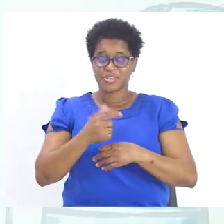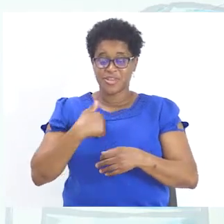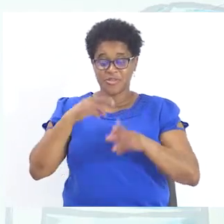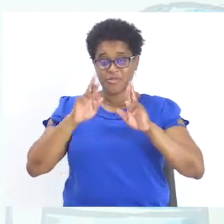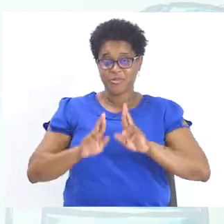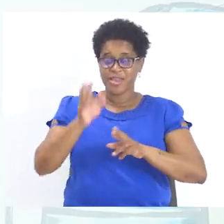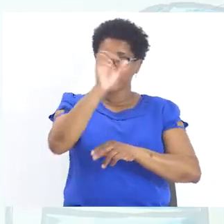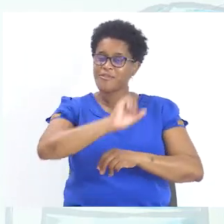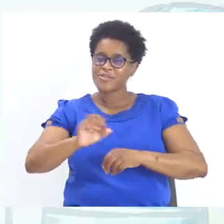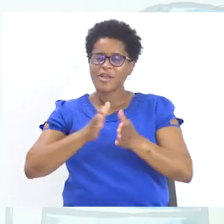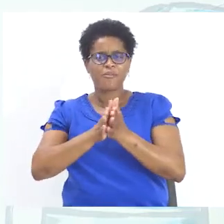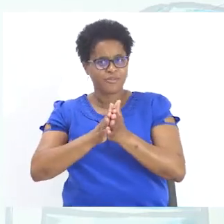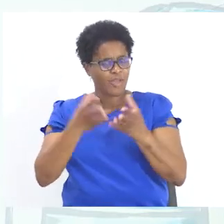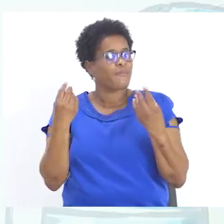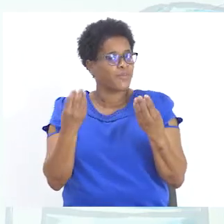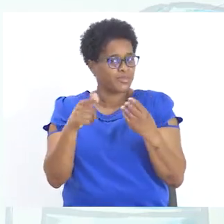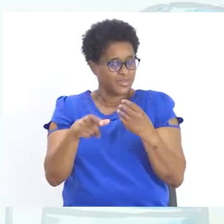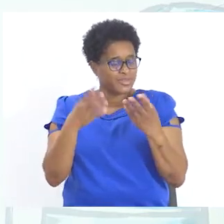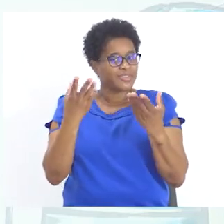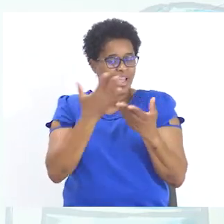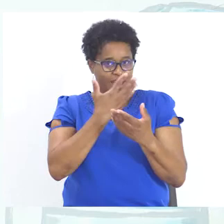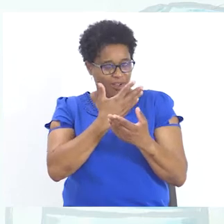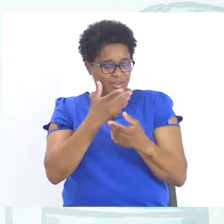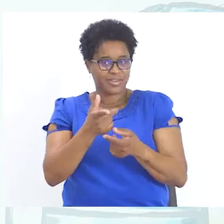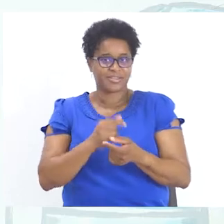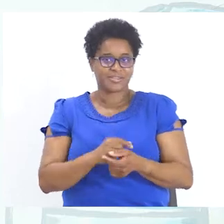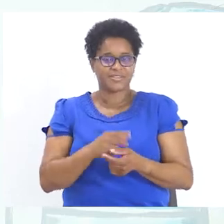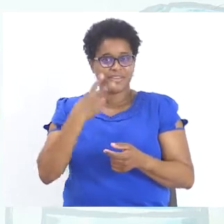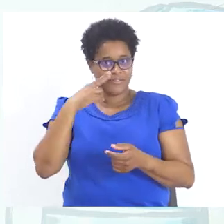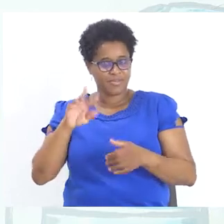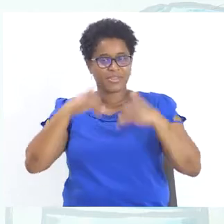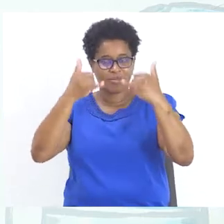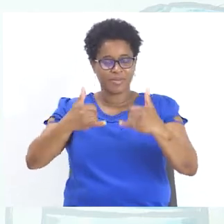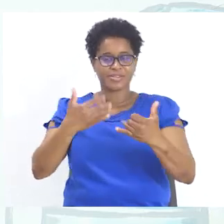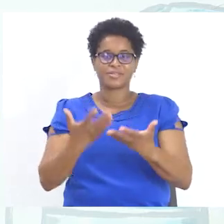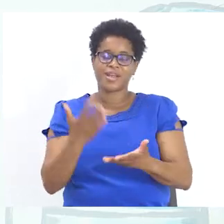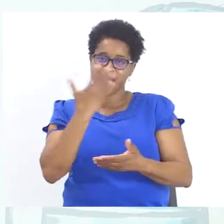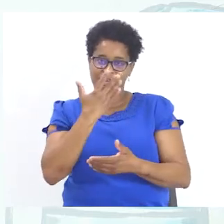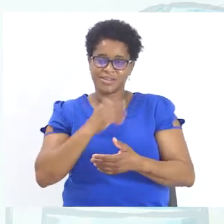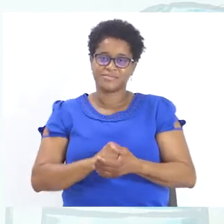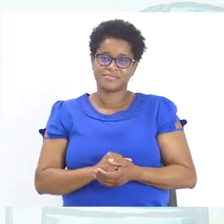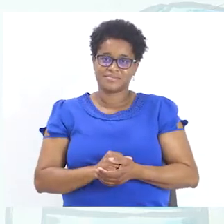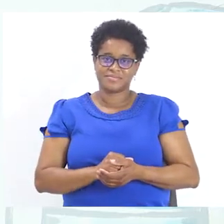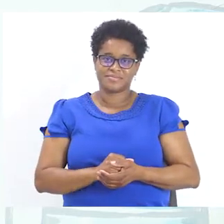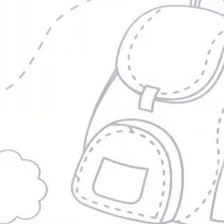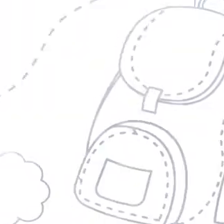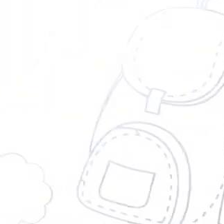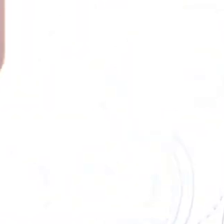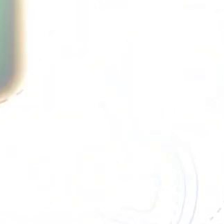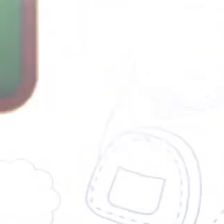hoje. Espero que tenham aproveitado bastante desse conteúdo. Vemo-nos na próxima aula.